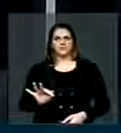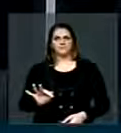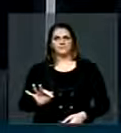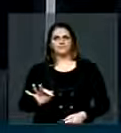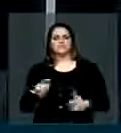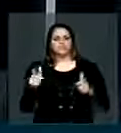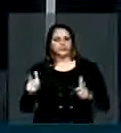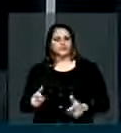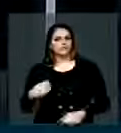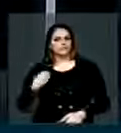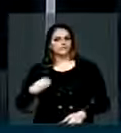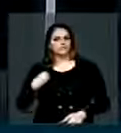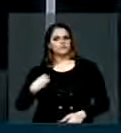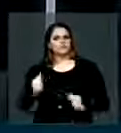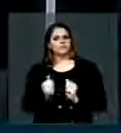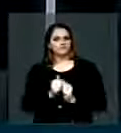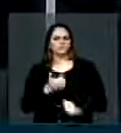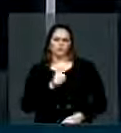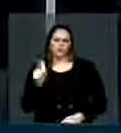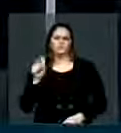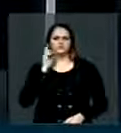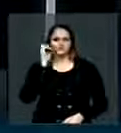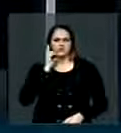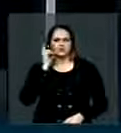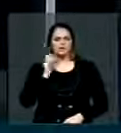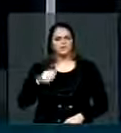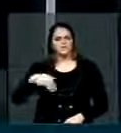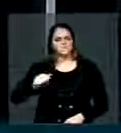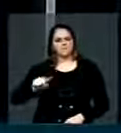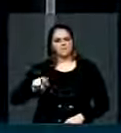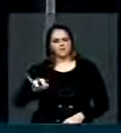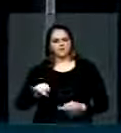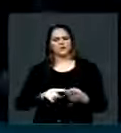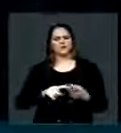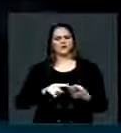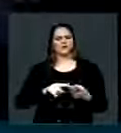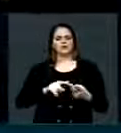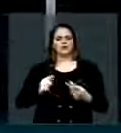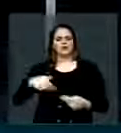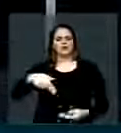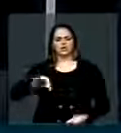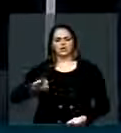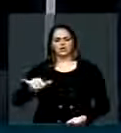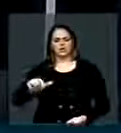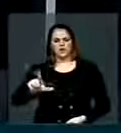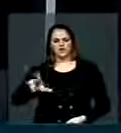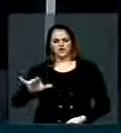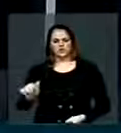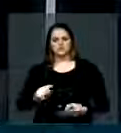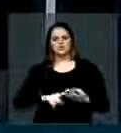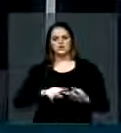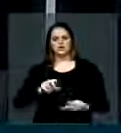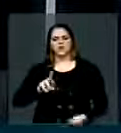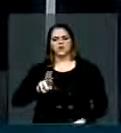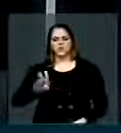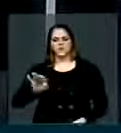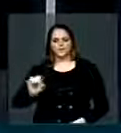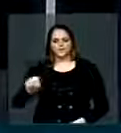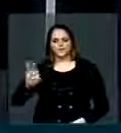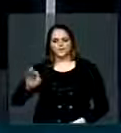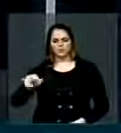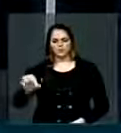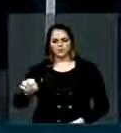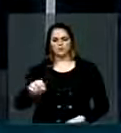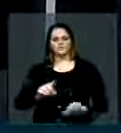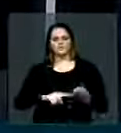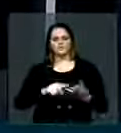juntamente com outros parlamentares, exemplo da deputada Mauri Teixeira, exemplo da deputada Antônia Lúcia, do deputado Rubens Bueno,